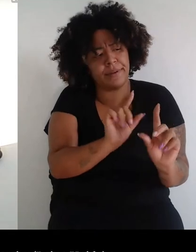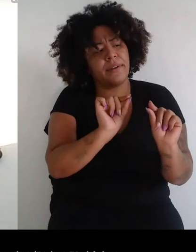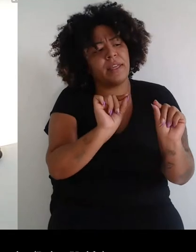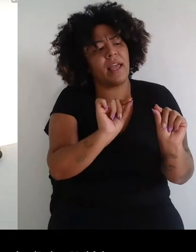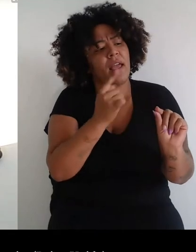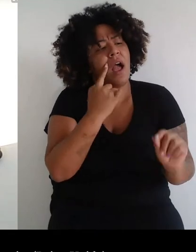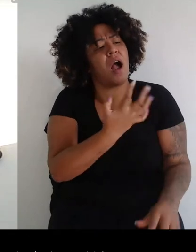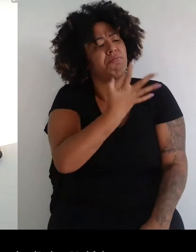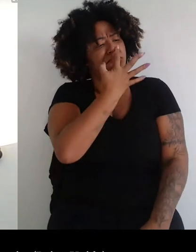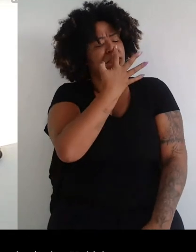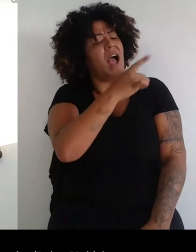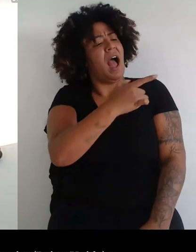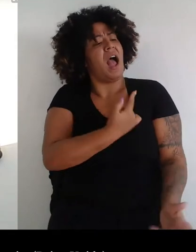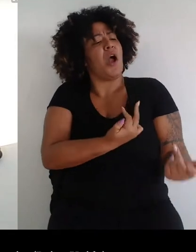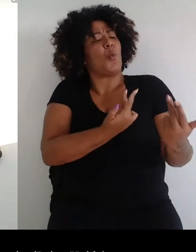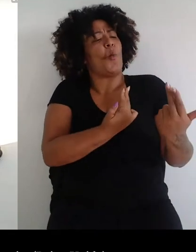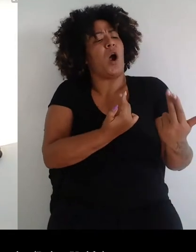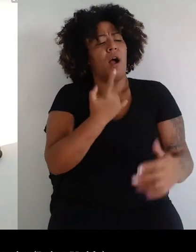aquilo